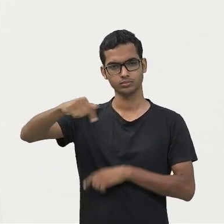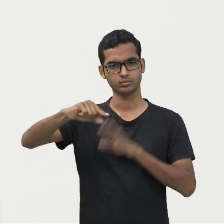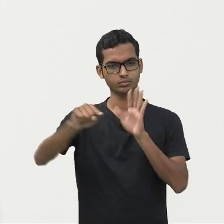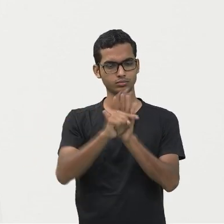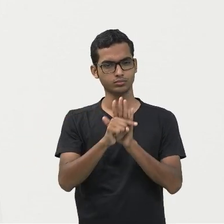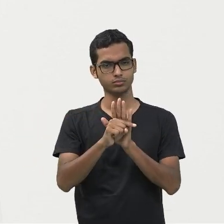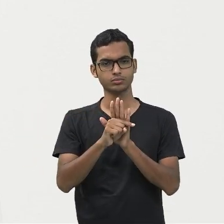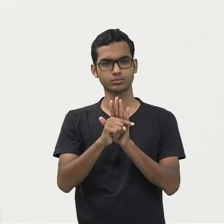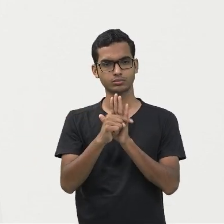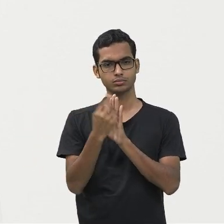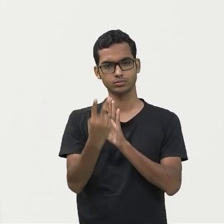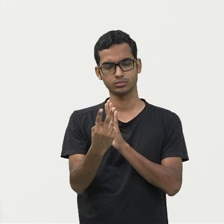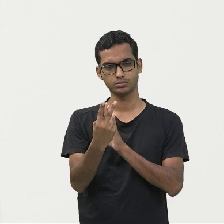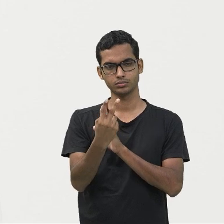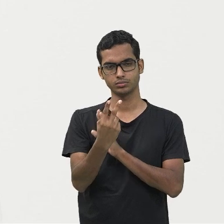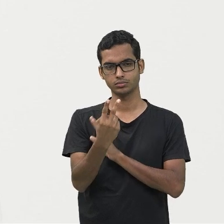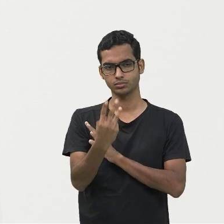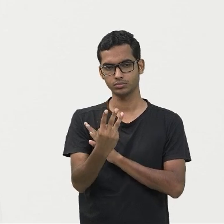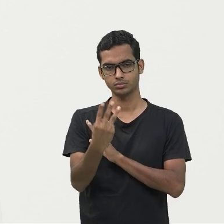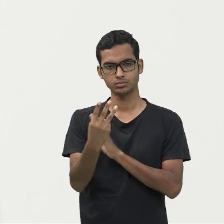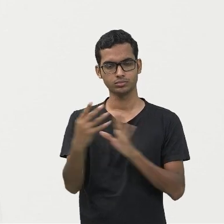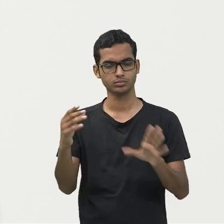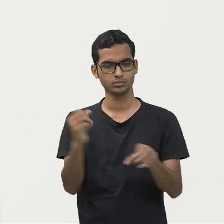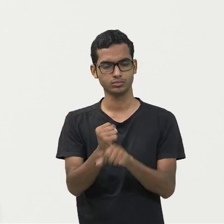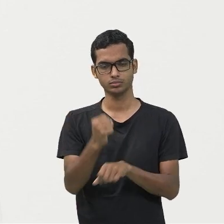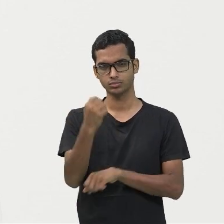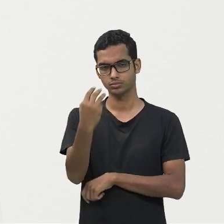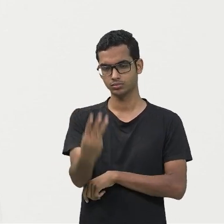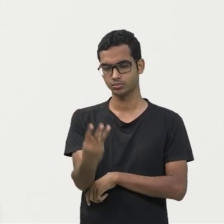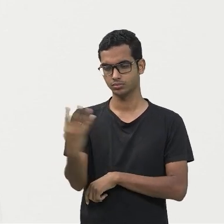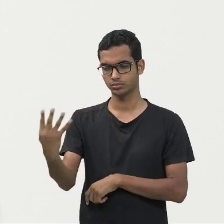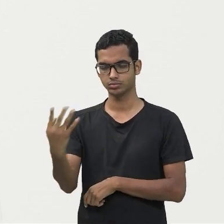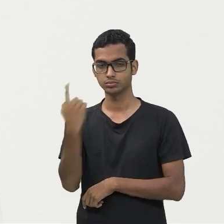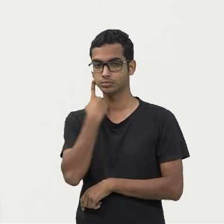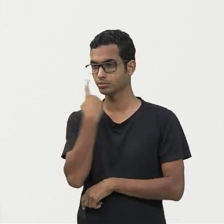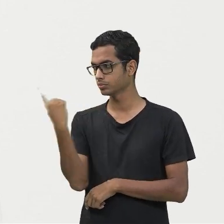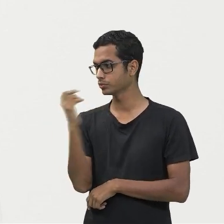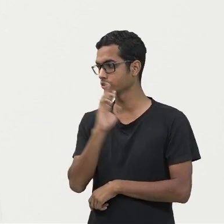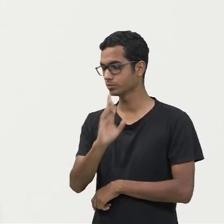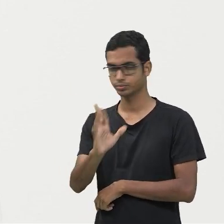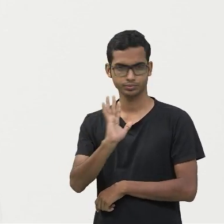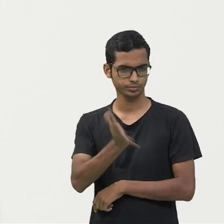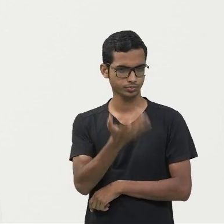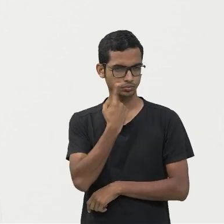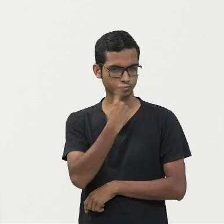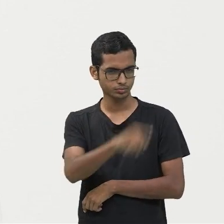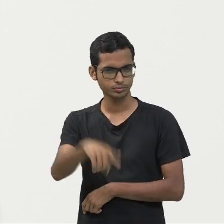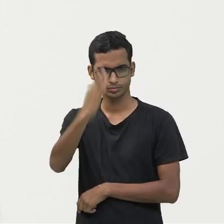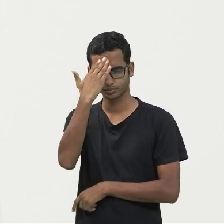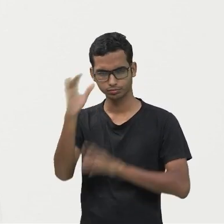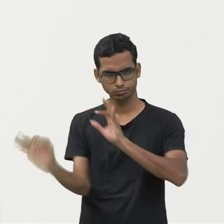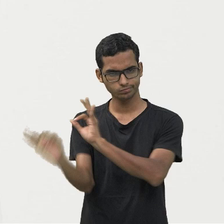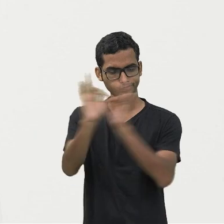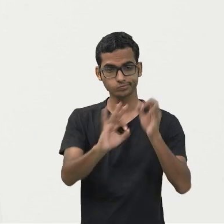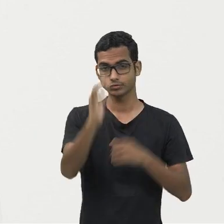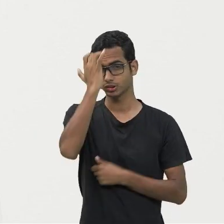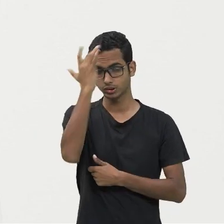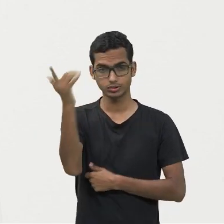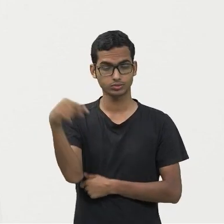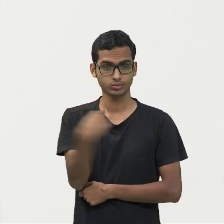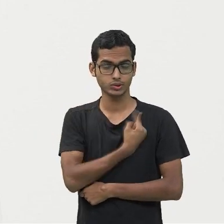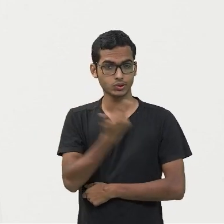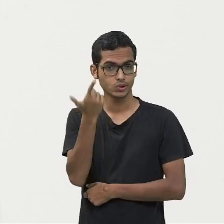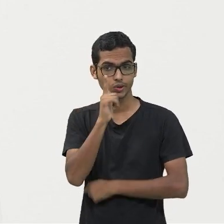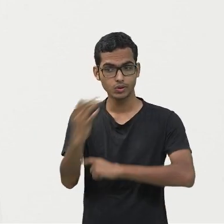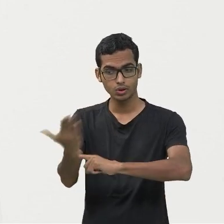a 34. Aqui a gente já tem os nossos resultados, tá bom? Que já facilita aí a